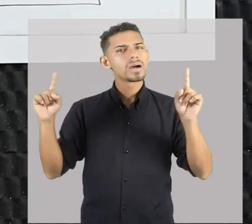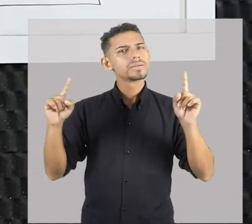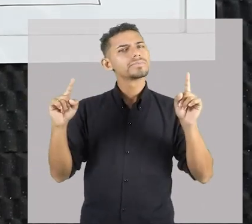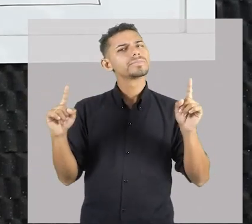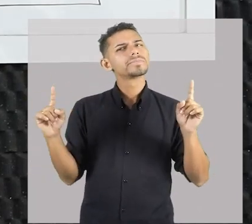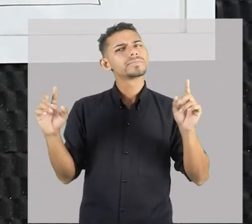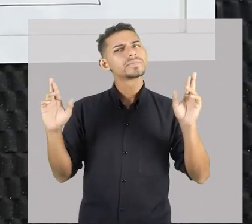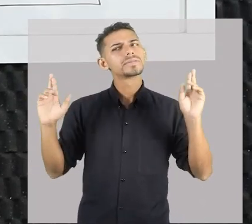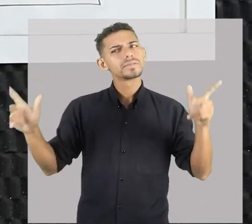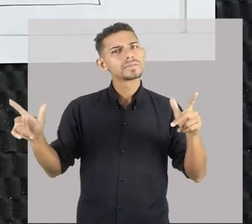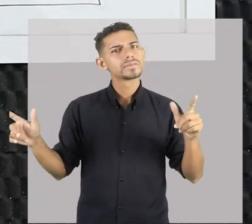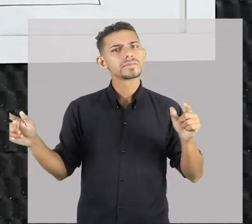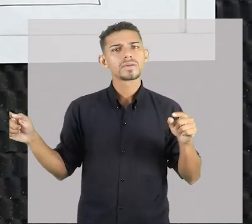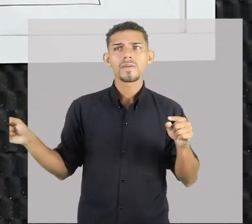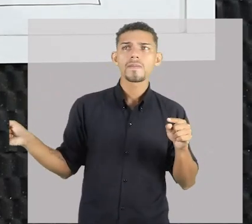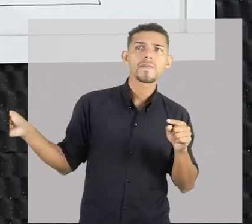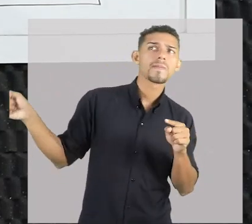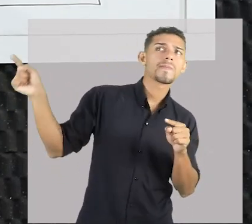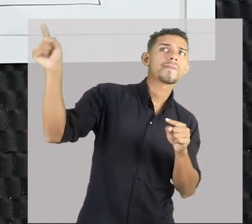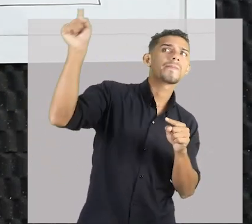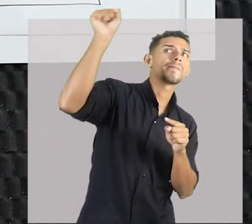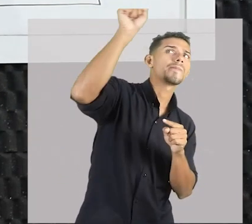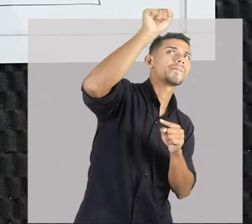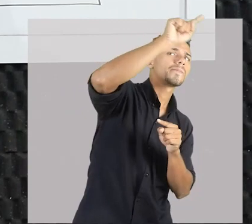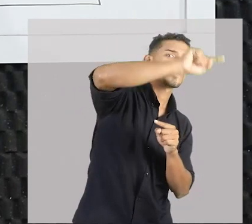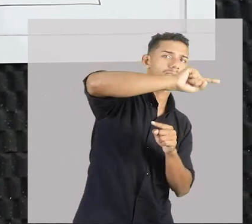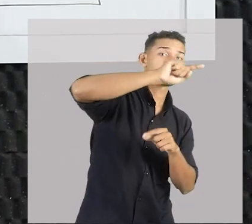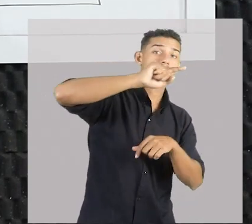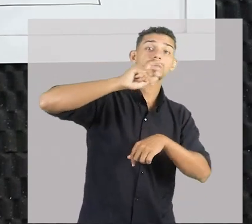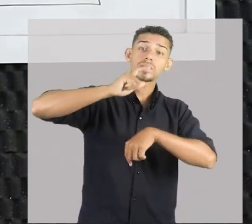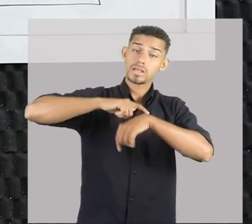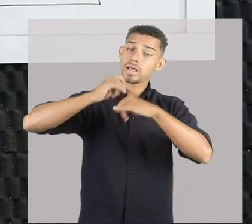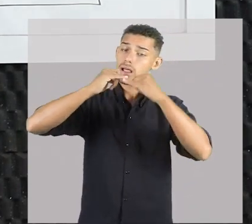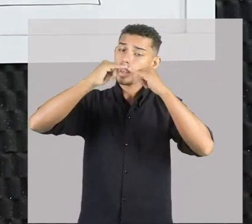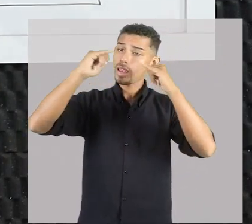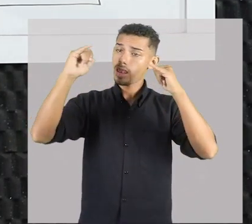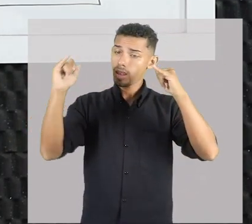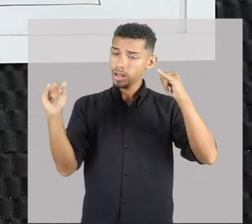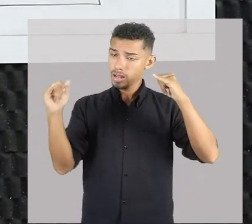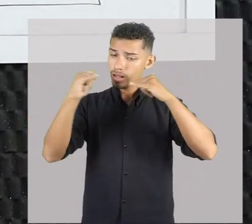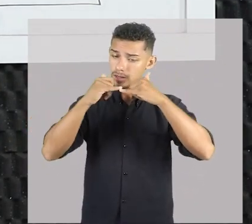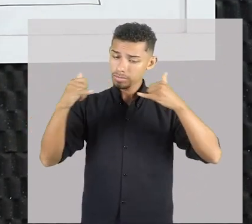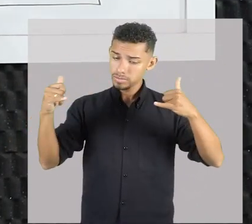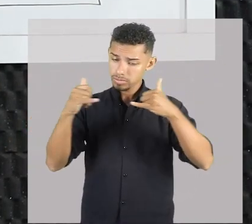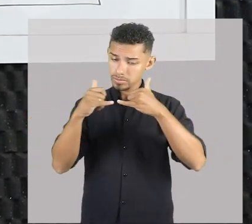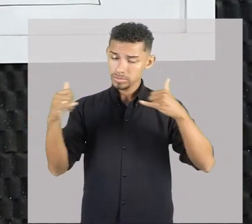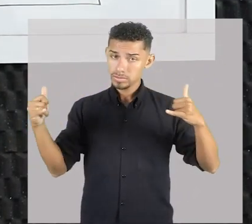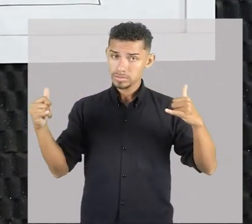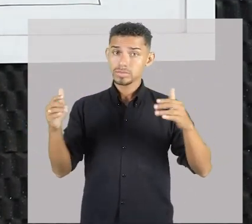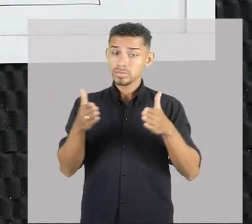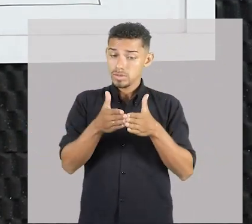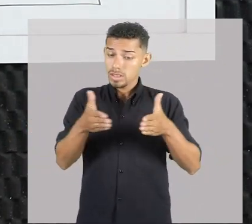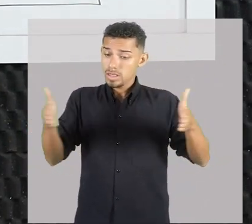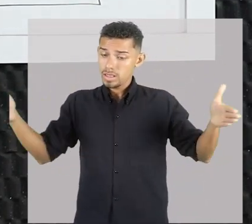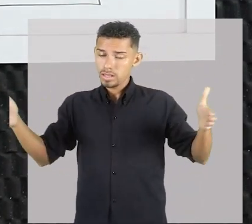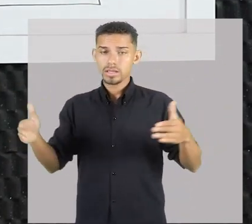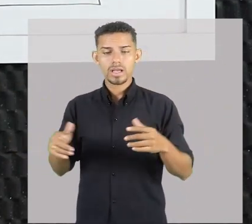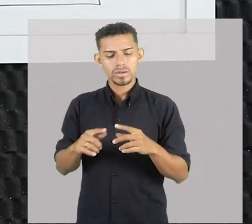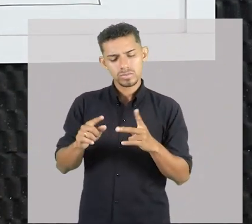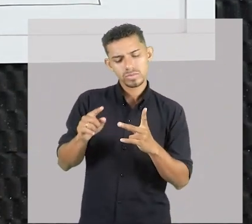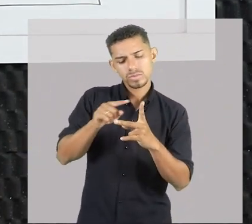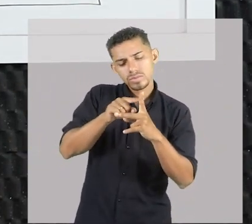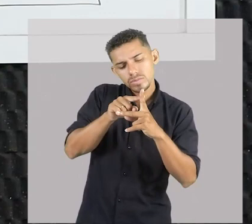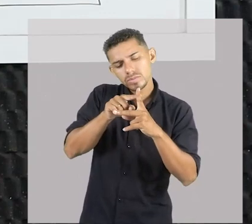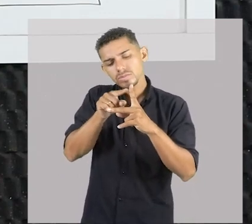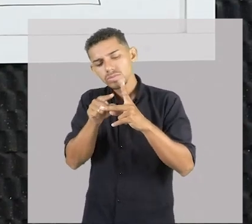percebam que são coisas distintas. Uma leva em consideração a linha percorrida, o tamanho da linha, e a outra